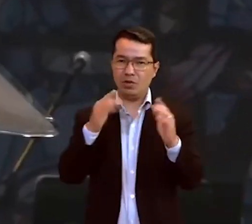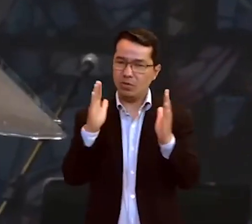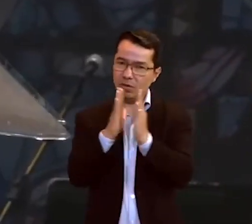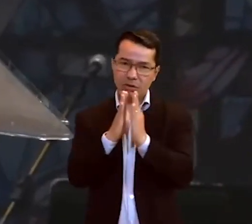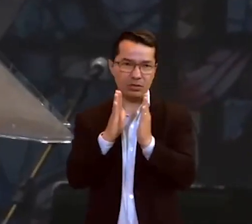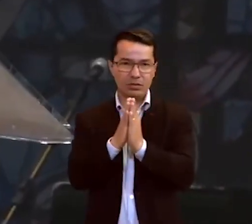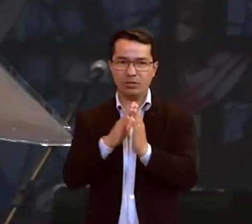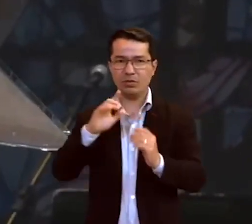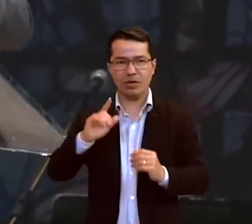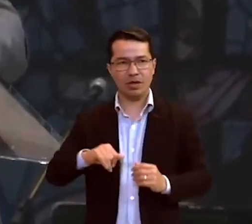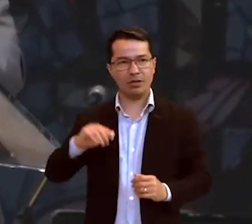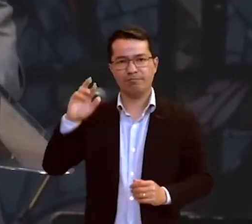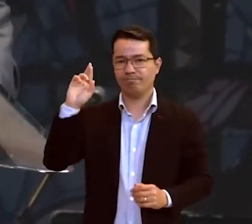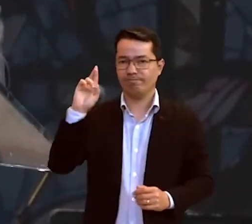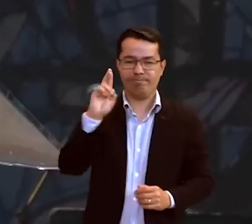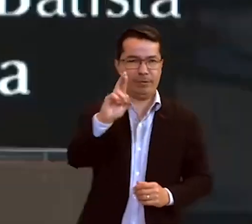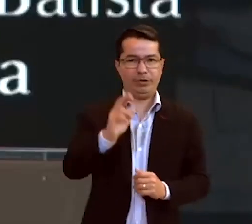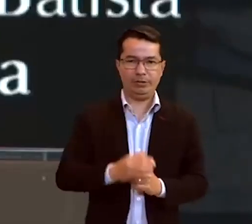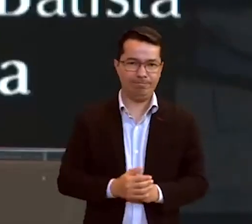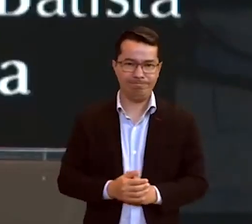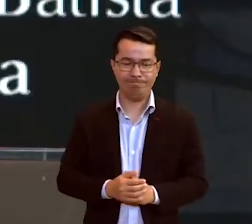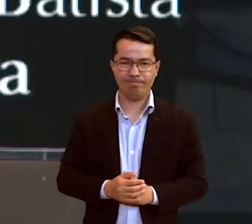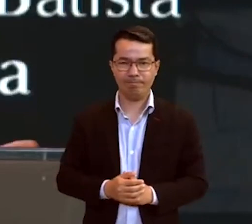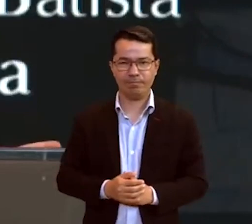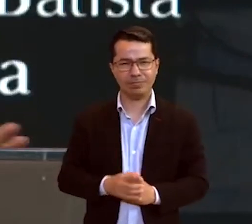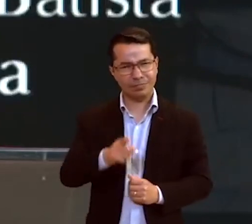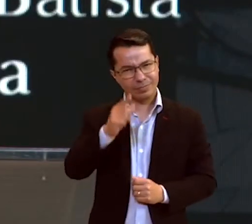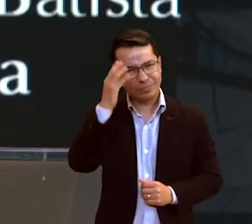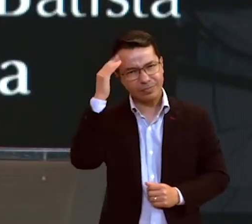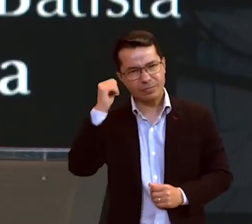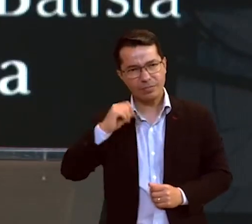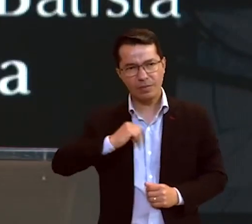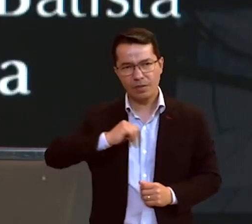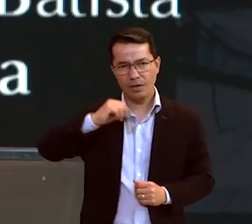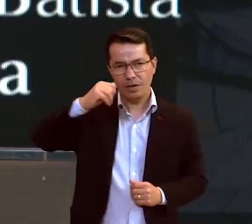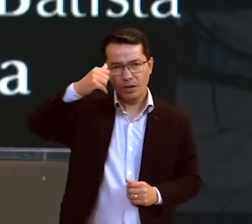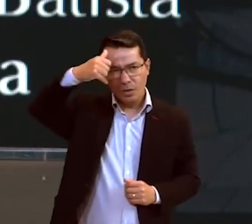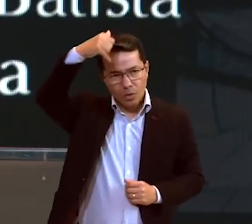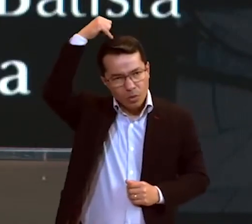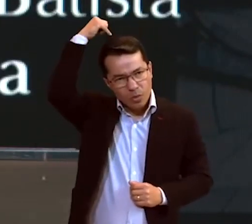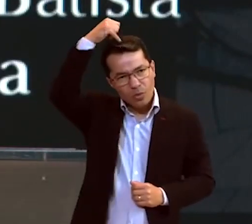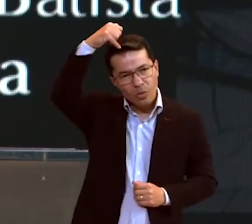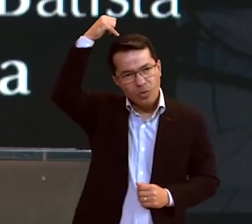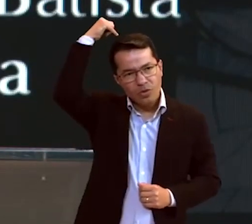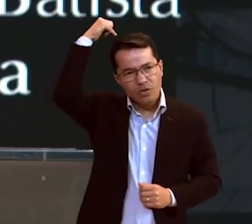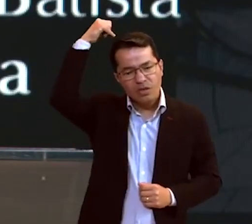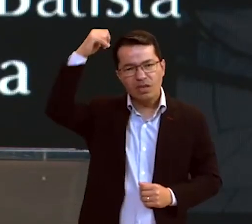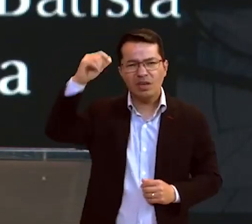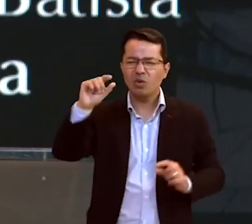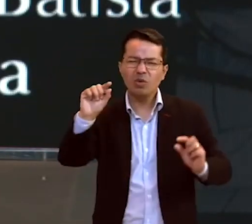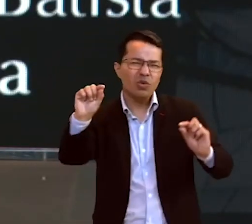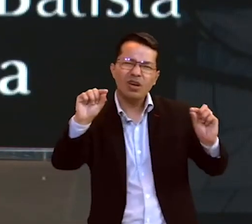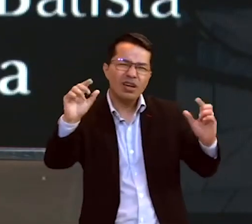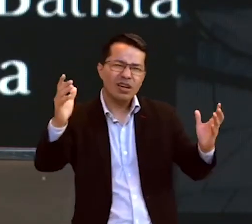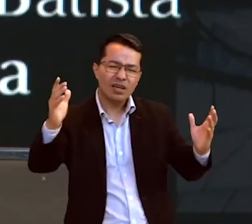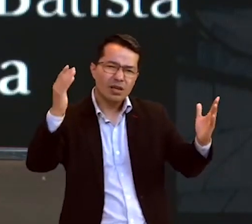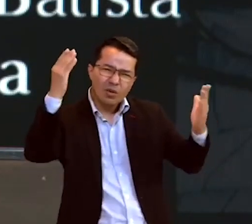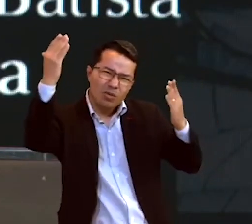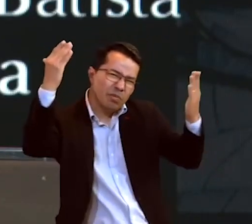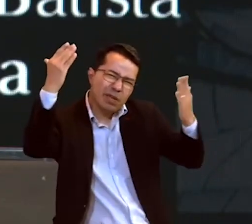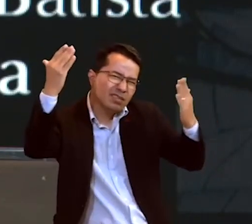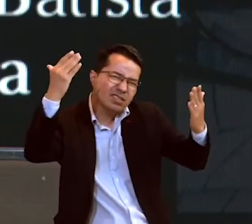unção é um símbolo da fé. Não é se tem o óleo ou não, mas ela simboliza a fé, para que aquilo ali seja